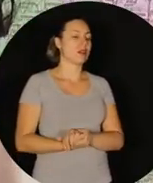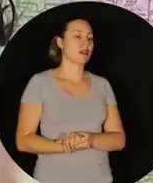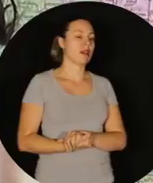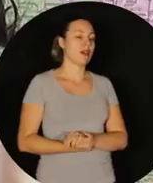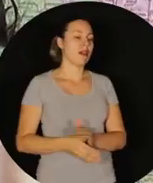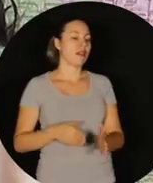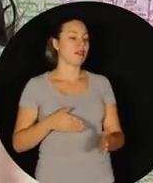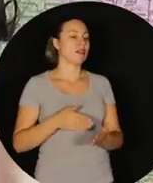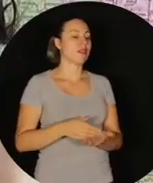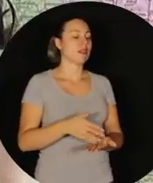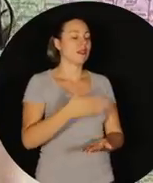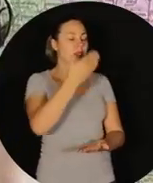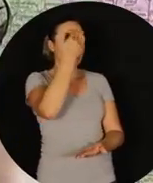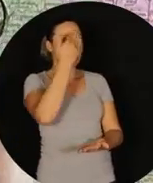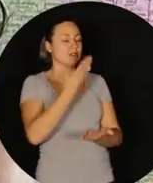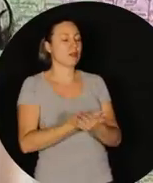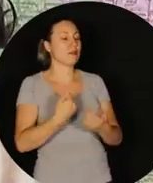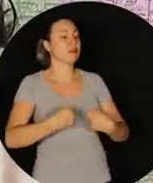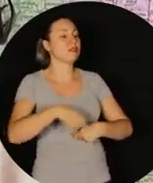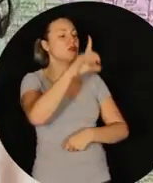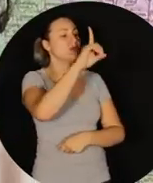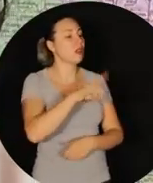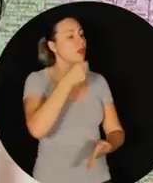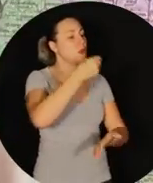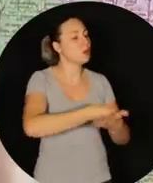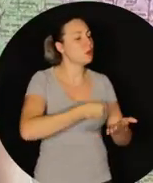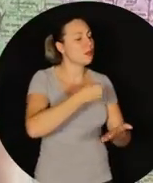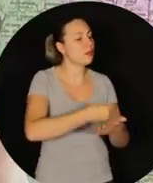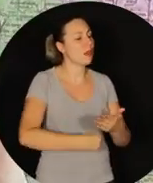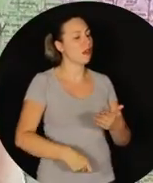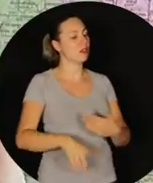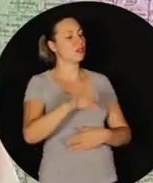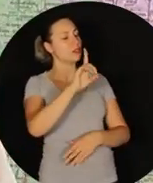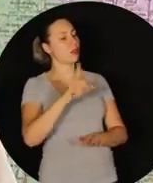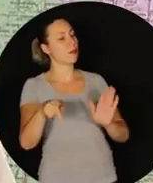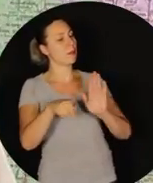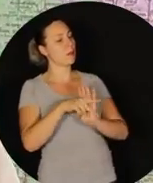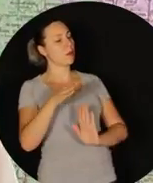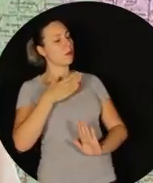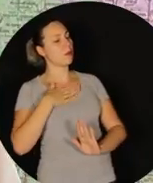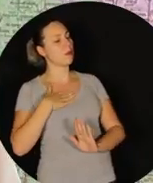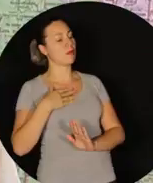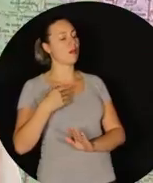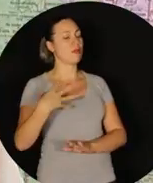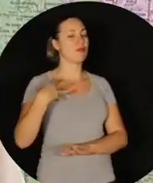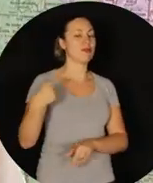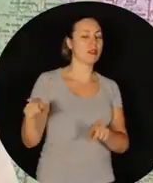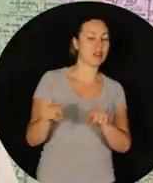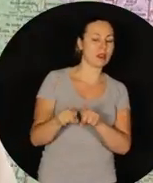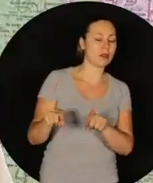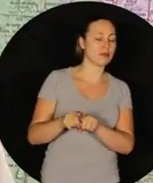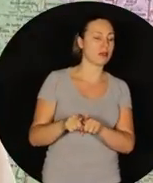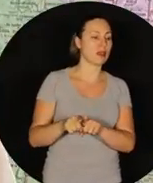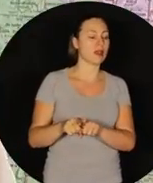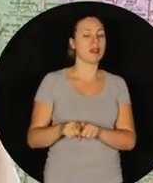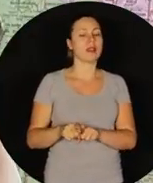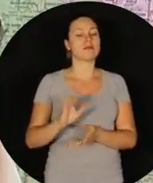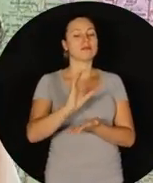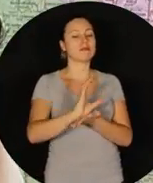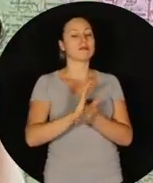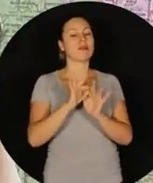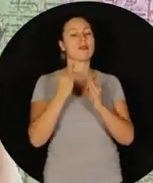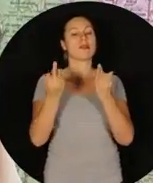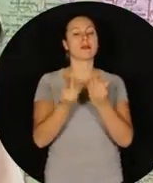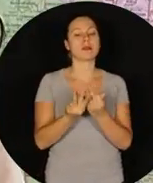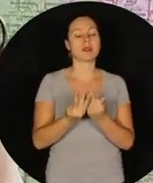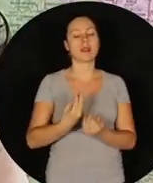a acreditar que eu precisava ir em busca de um direito que não era só meu e que era deles. Então, o programa Bolsa Família, ele me trouxe